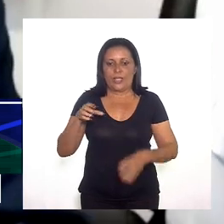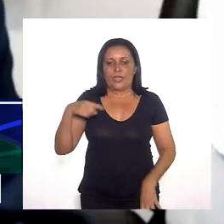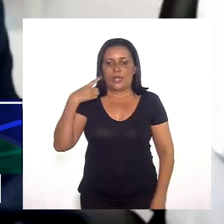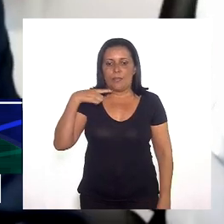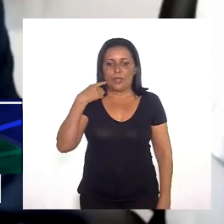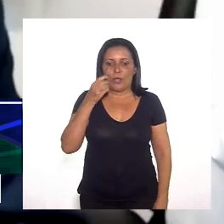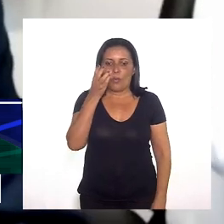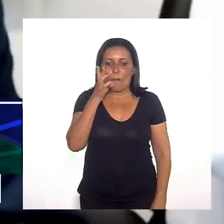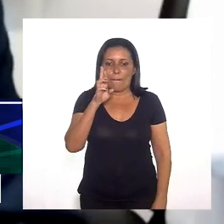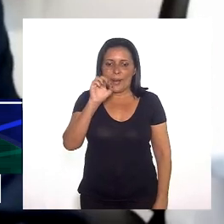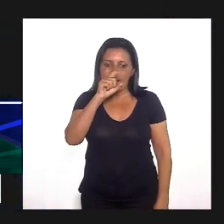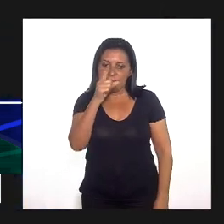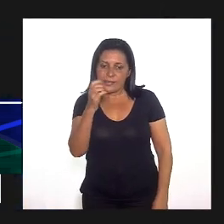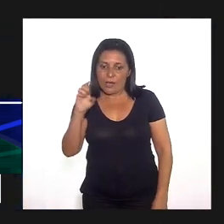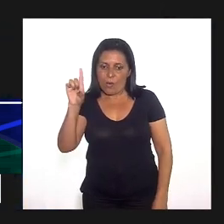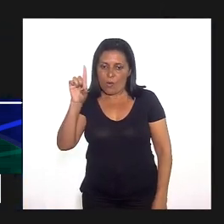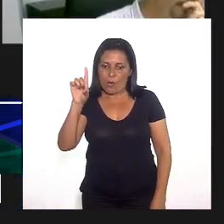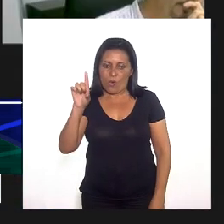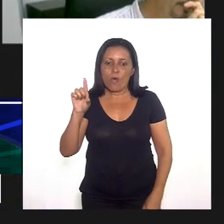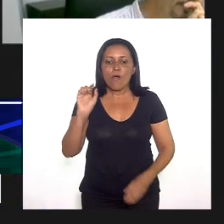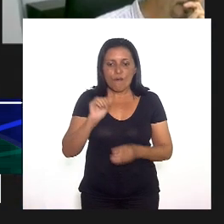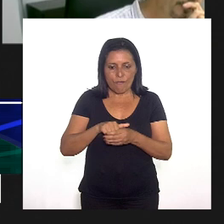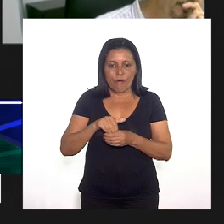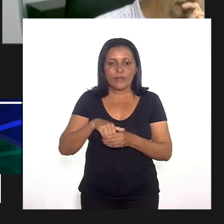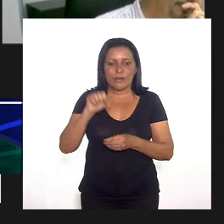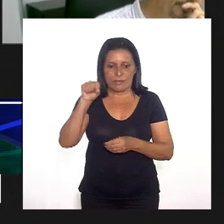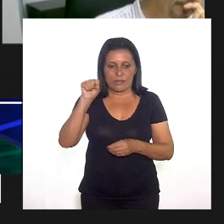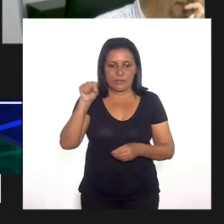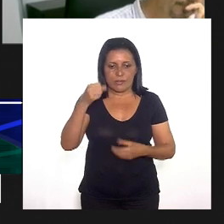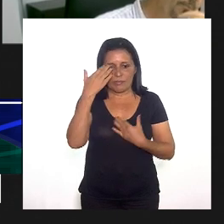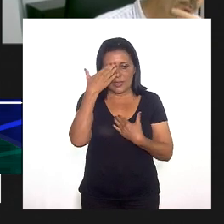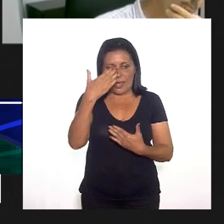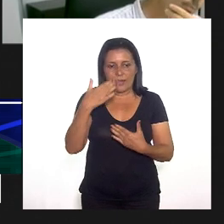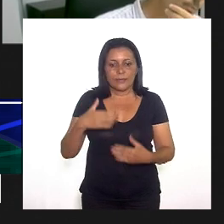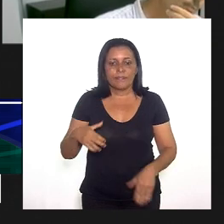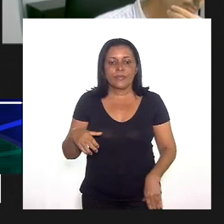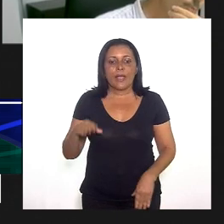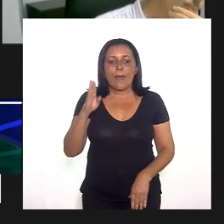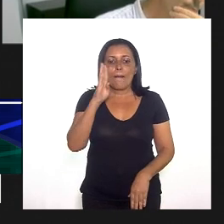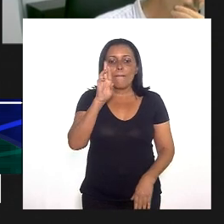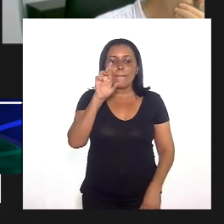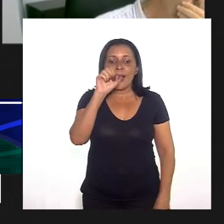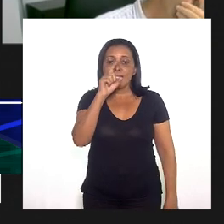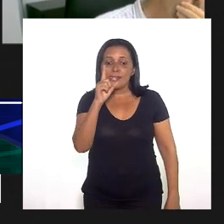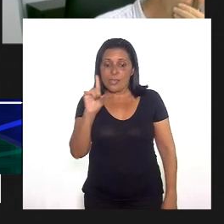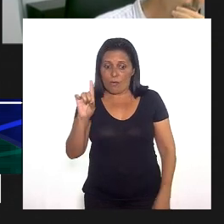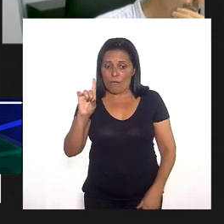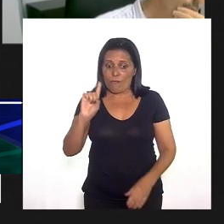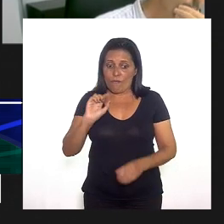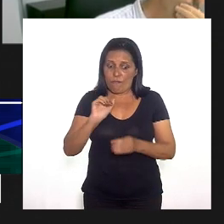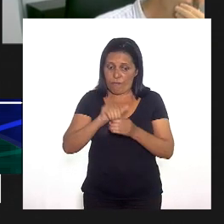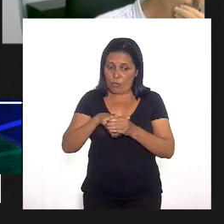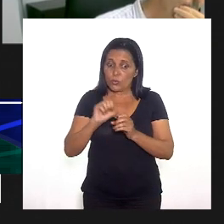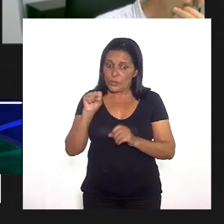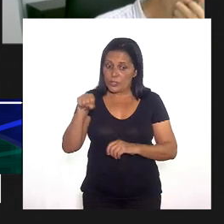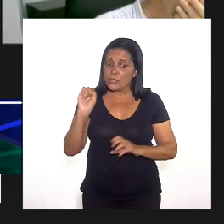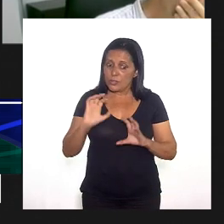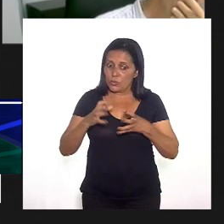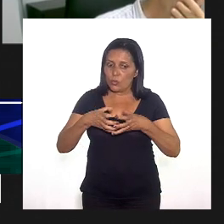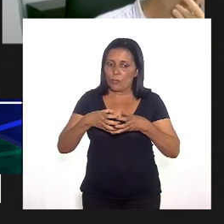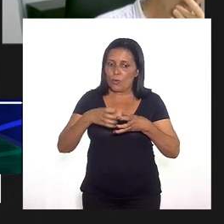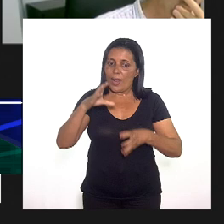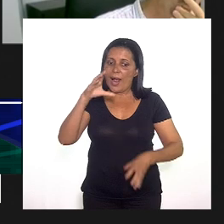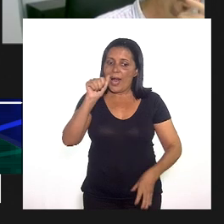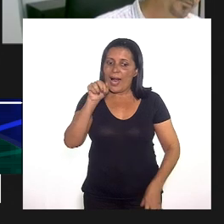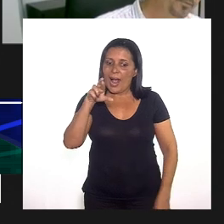Deputado Brazão. Votei sim. Obrigado, Bebeto. Deputado Brazão votou sim no grupo. Deputado Carlos